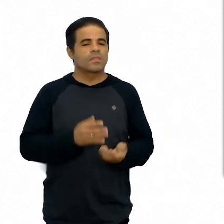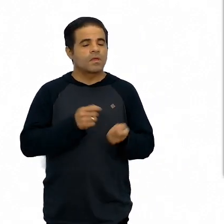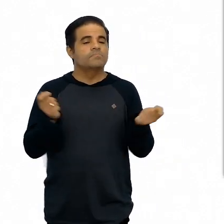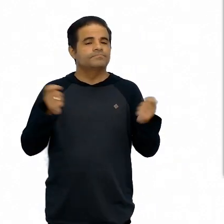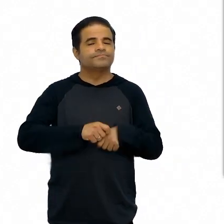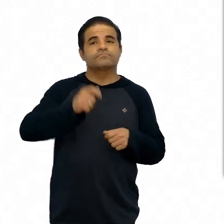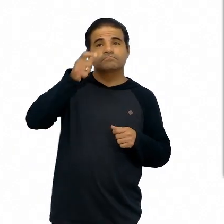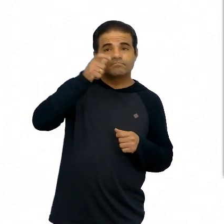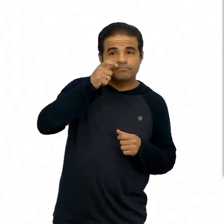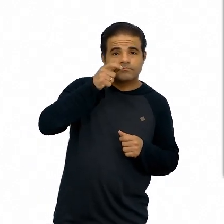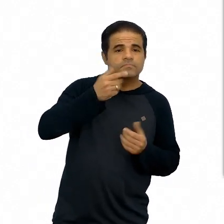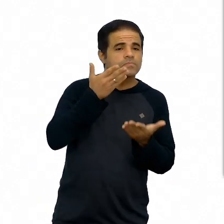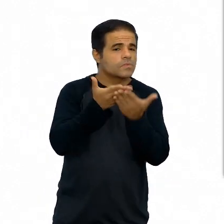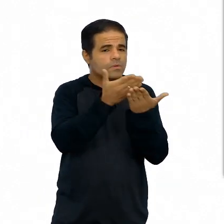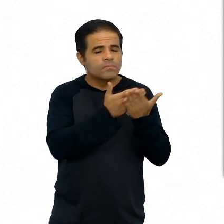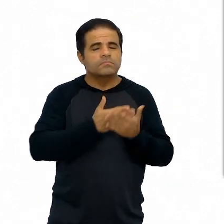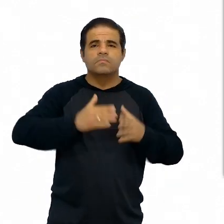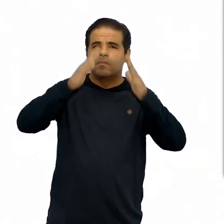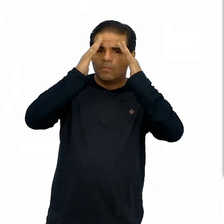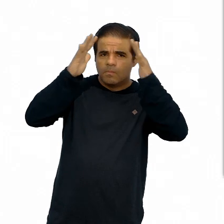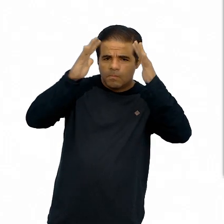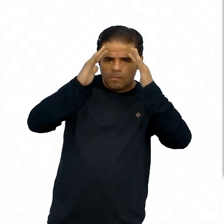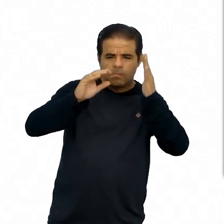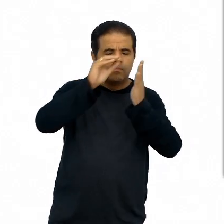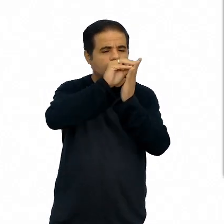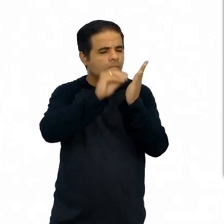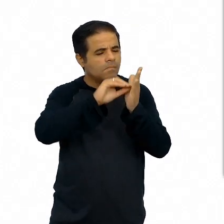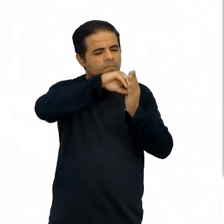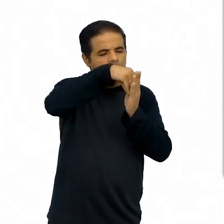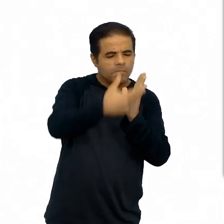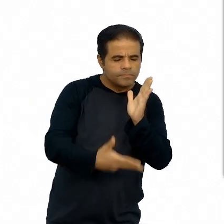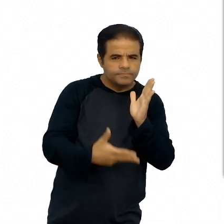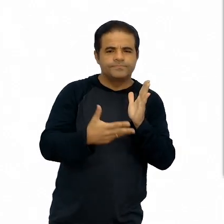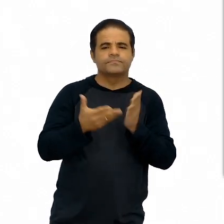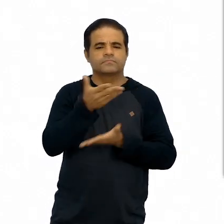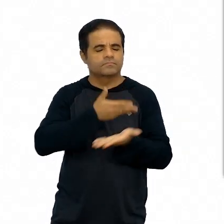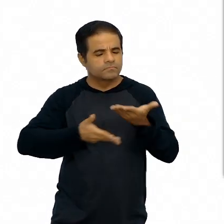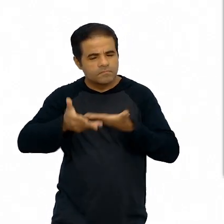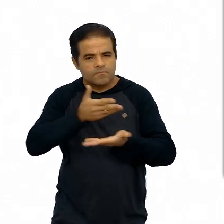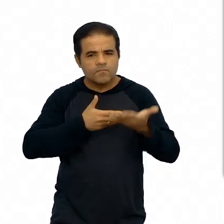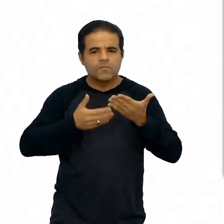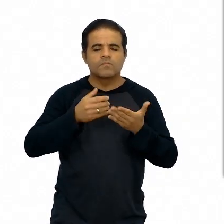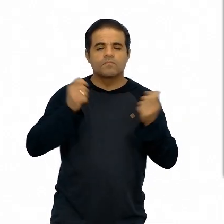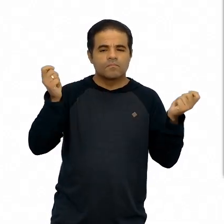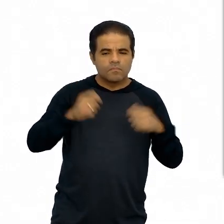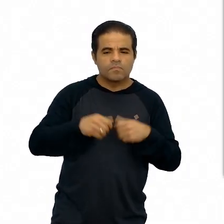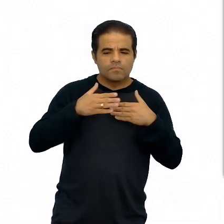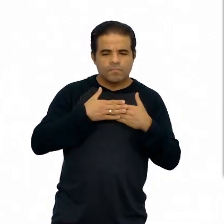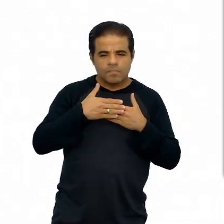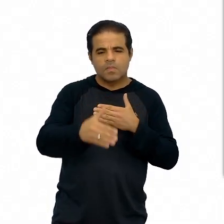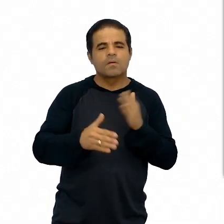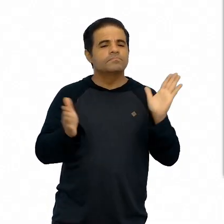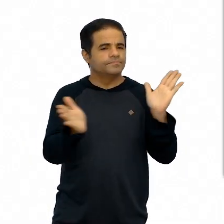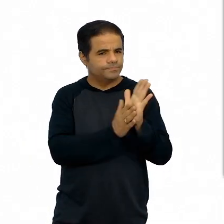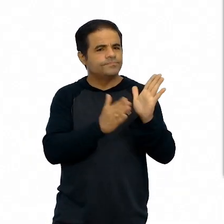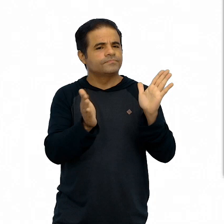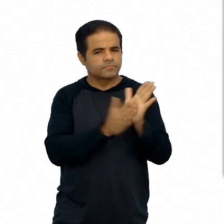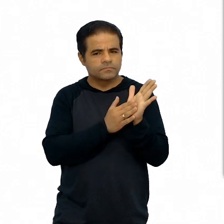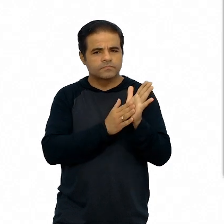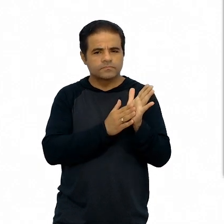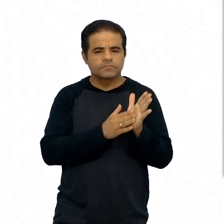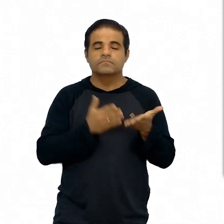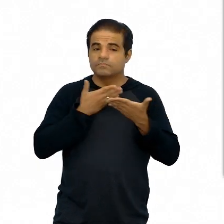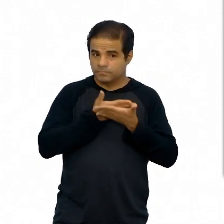como os estudantes pensam sobre o conteúdo e como eles se envolvem ao responder às questões propostas